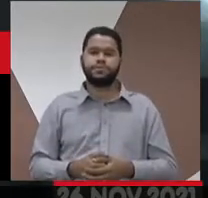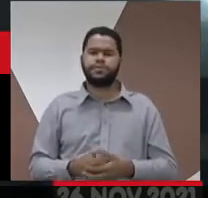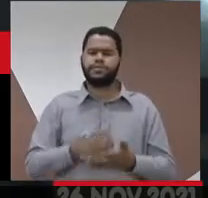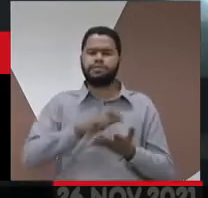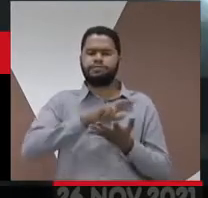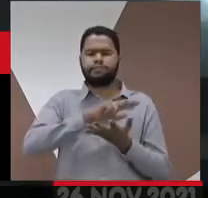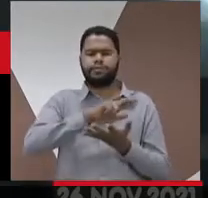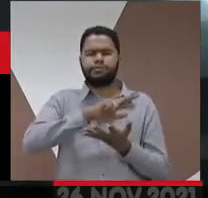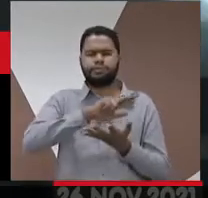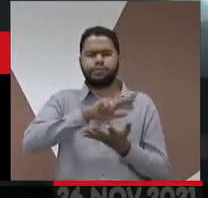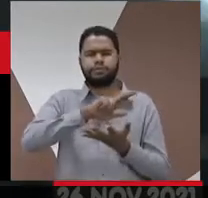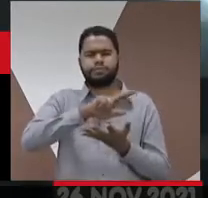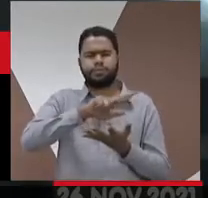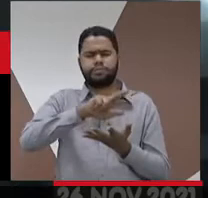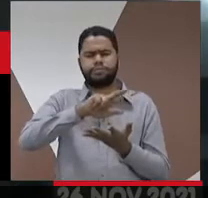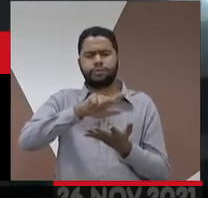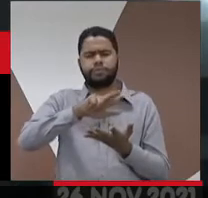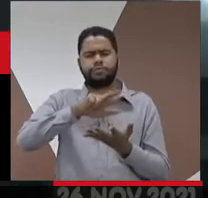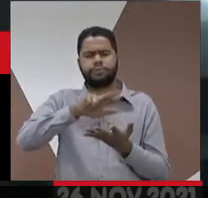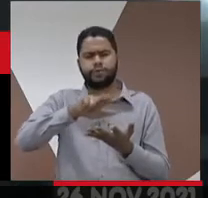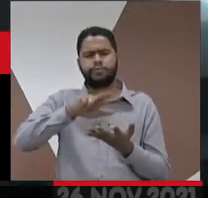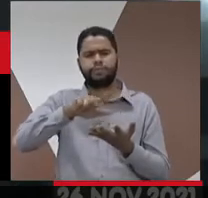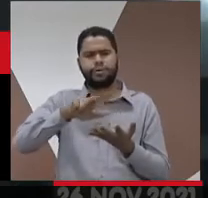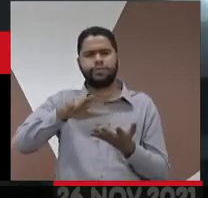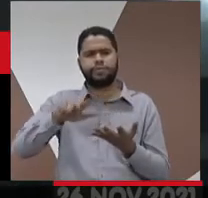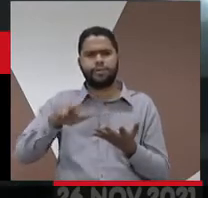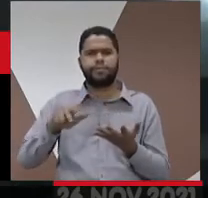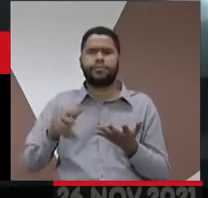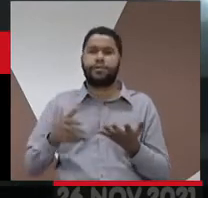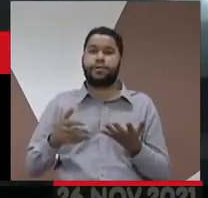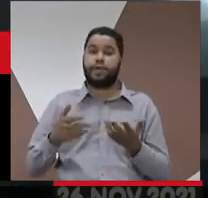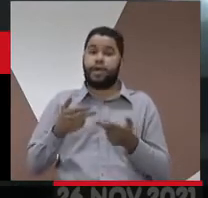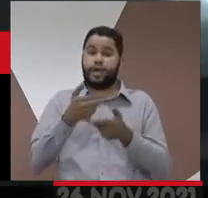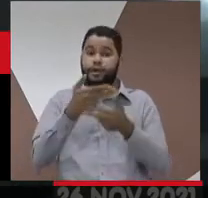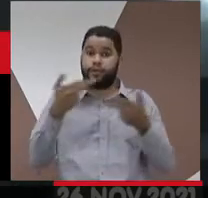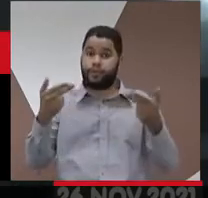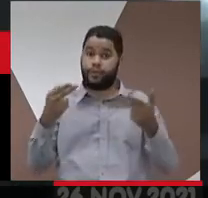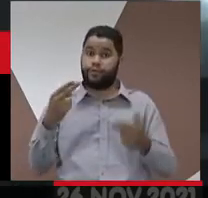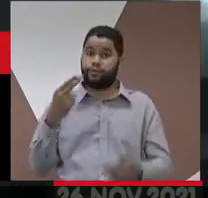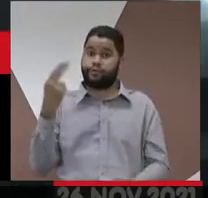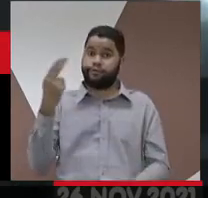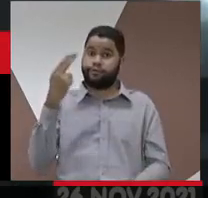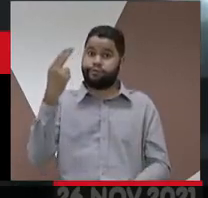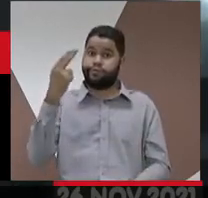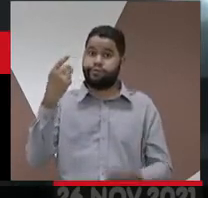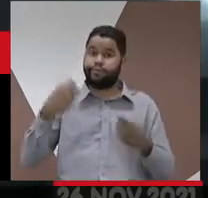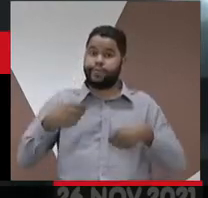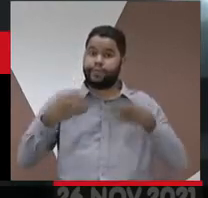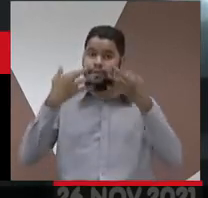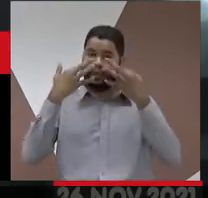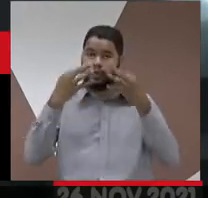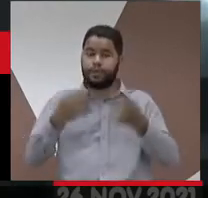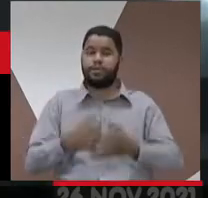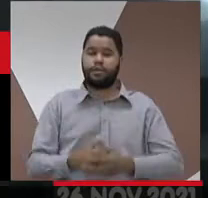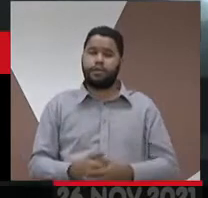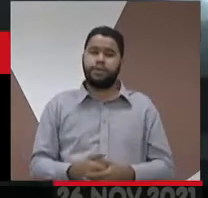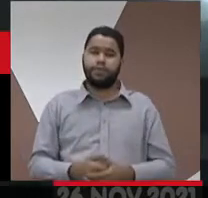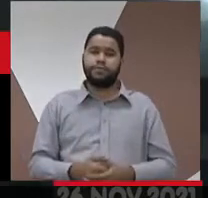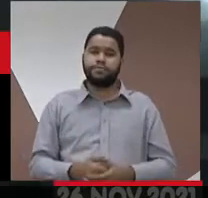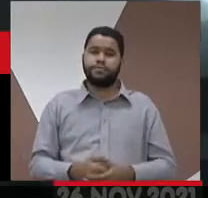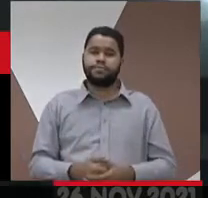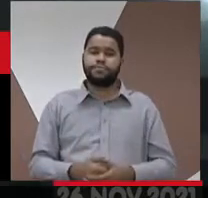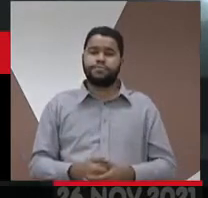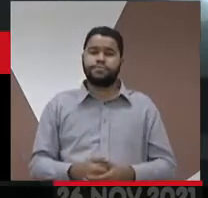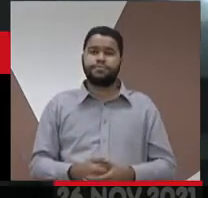inúmeras as coisas alarmantes. Você falar assim, agora, eu acho, vou